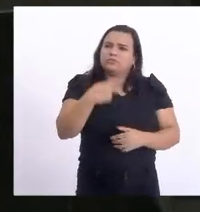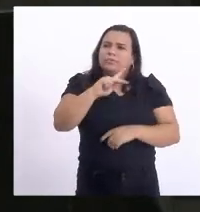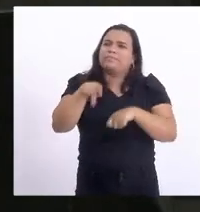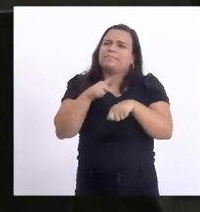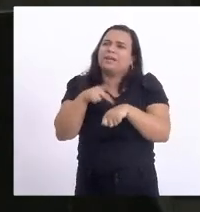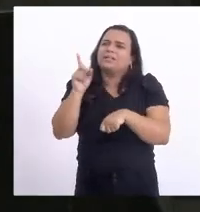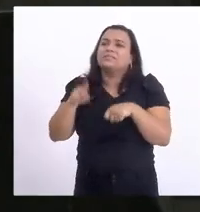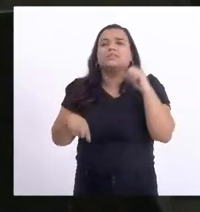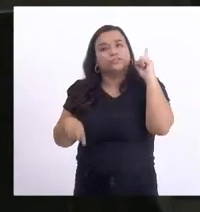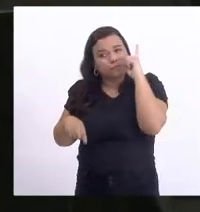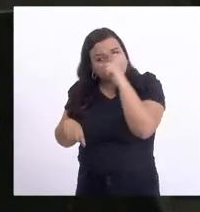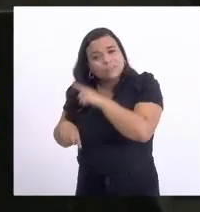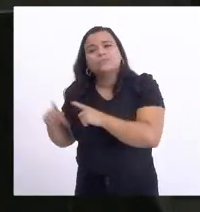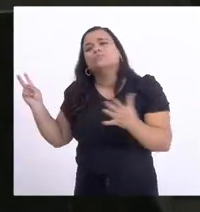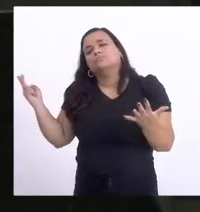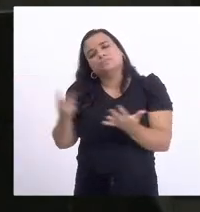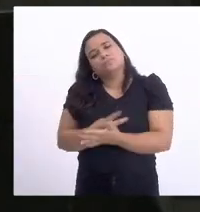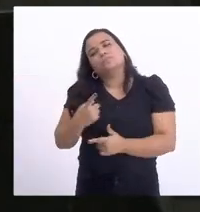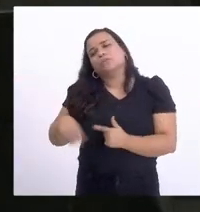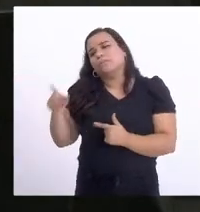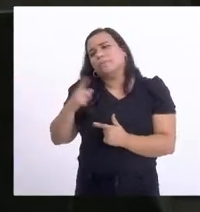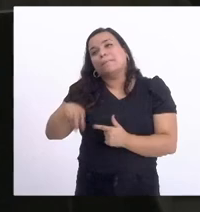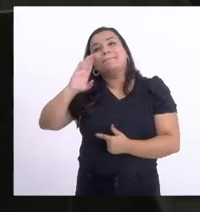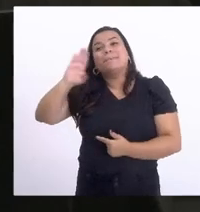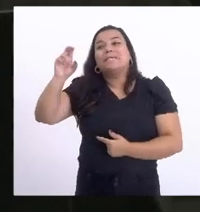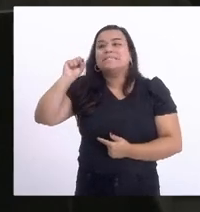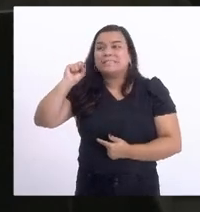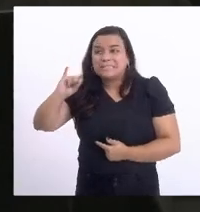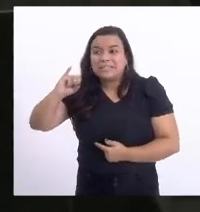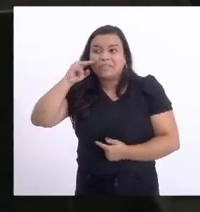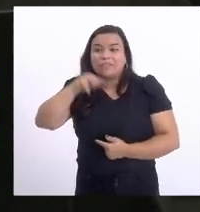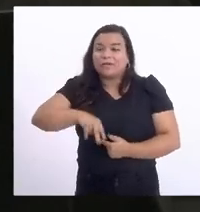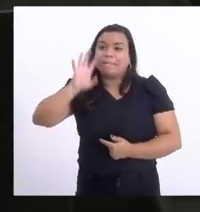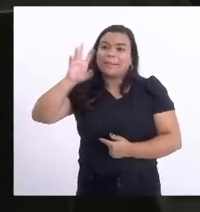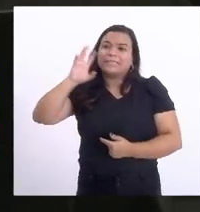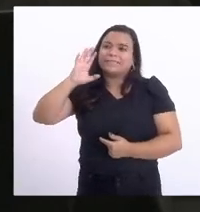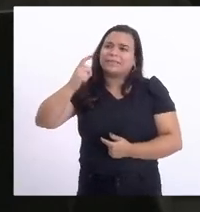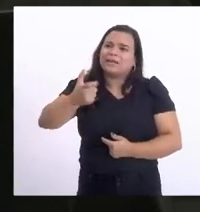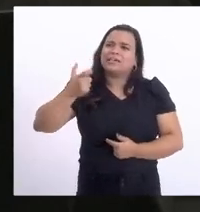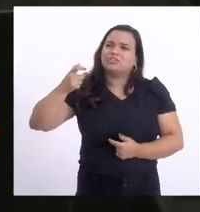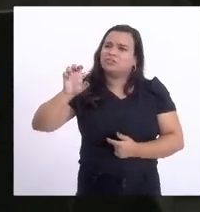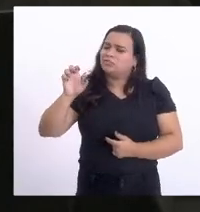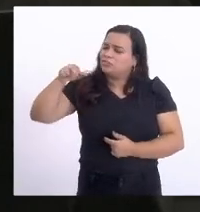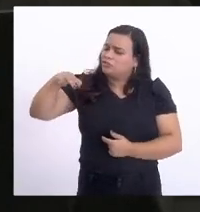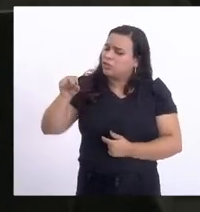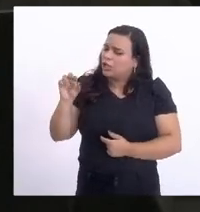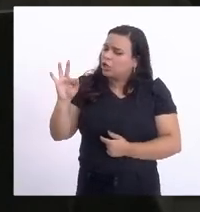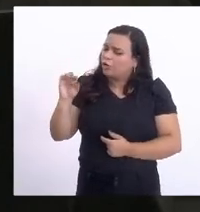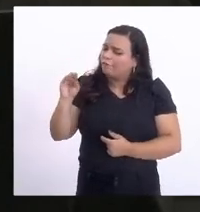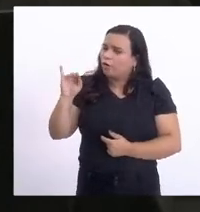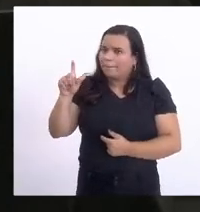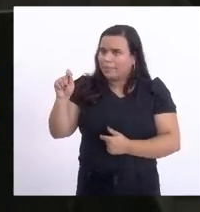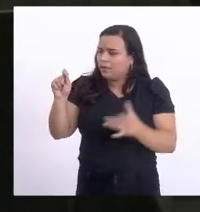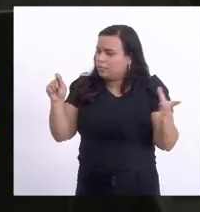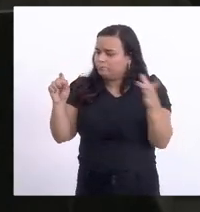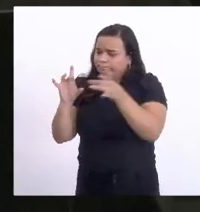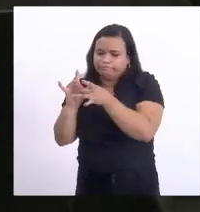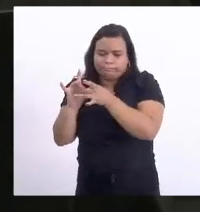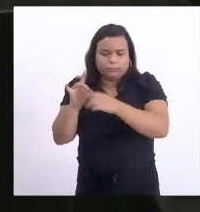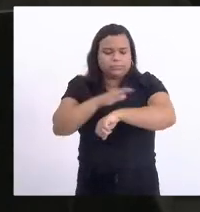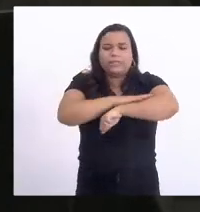delicada. Ainda mais se cruzarmos a xenofobia com a questão racial. Afinal,